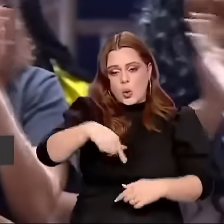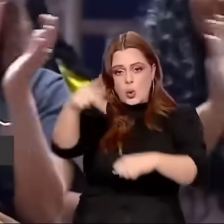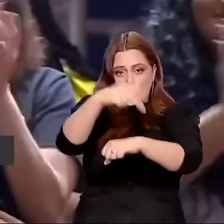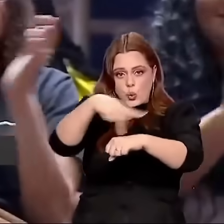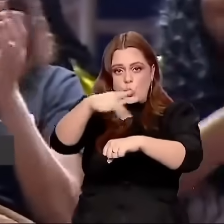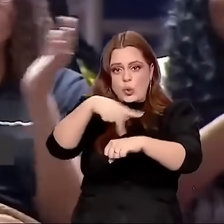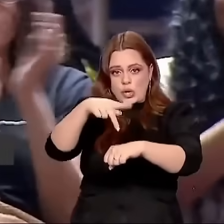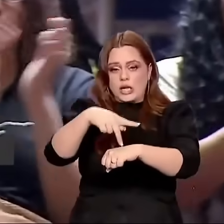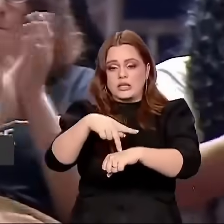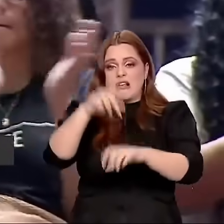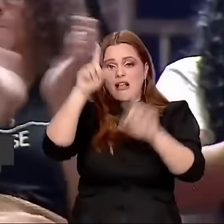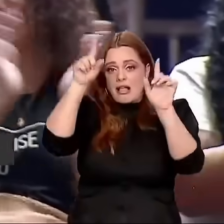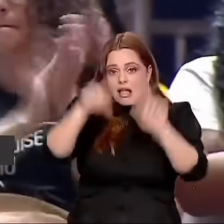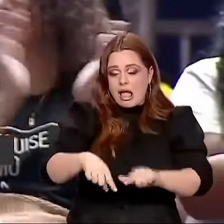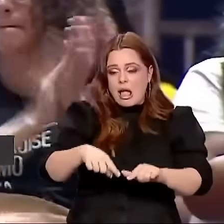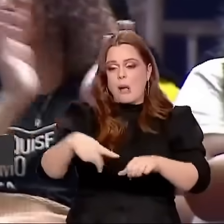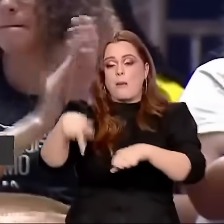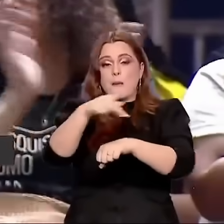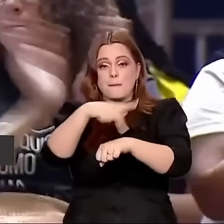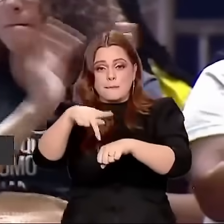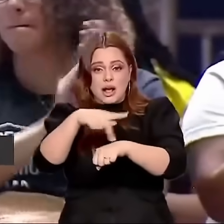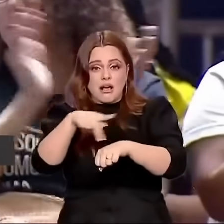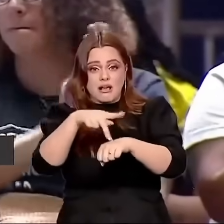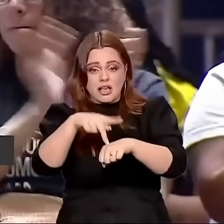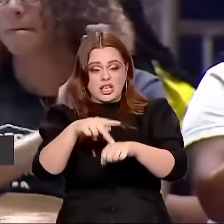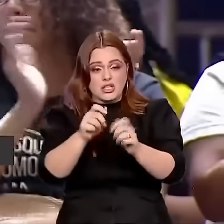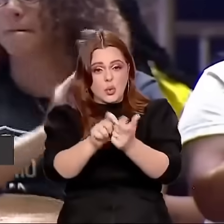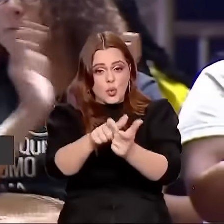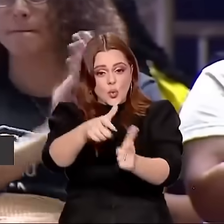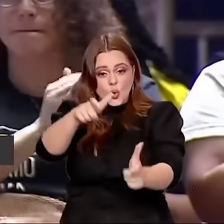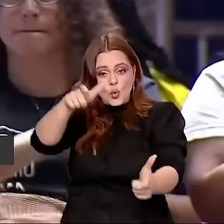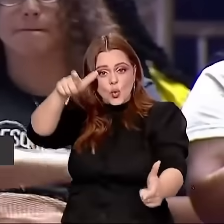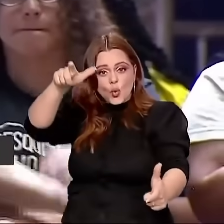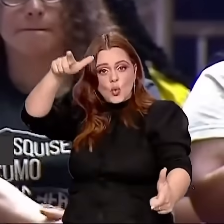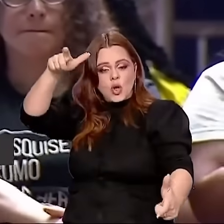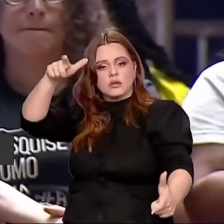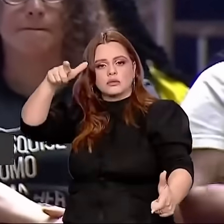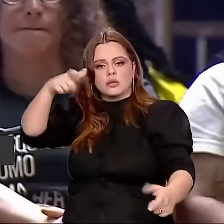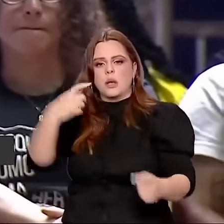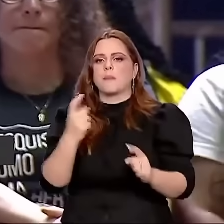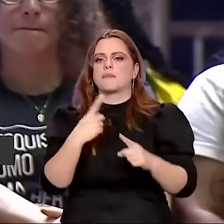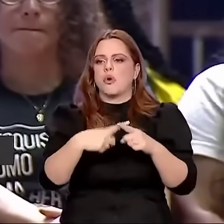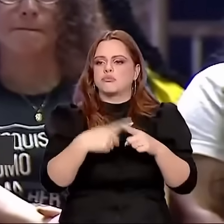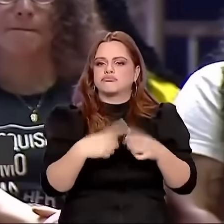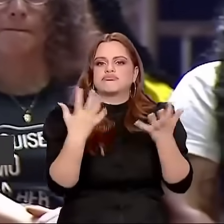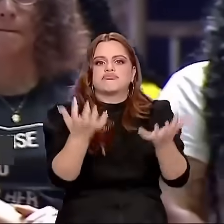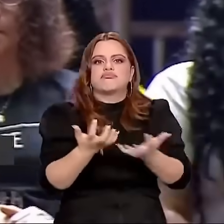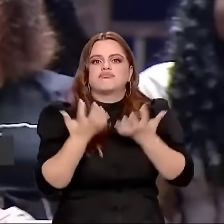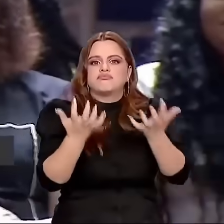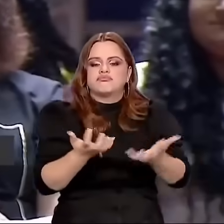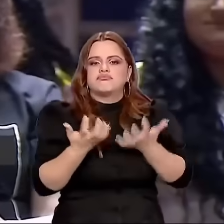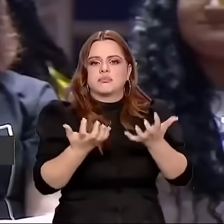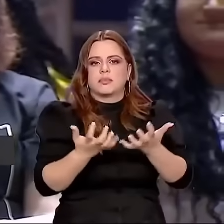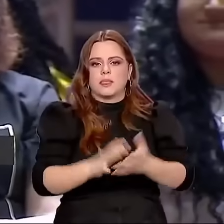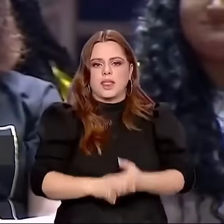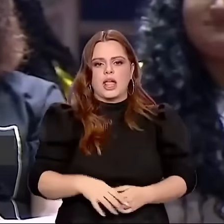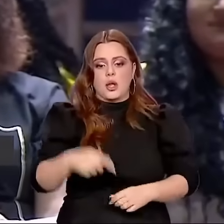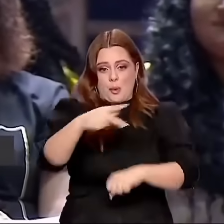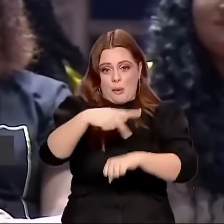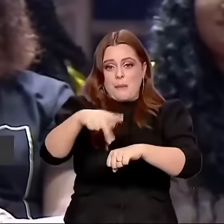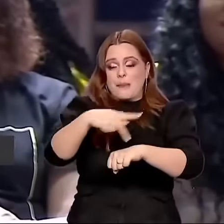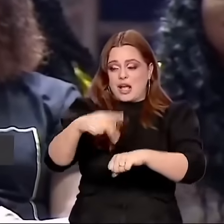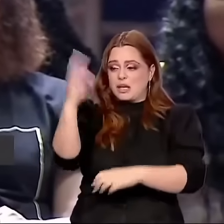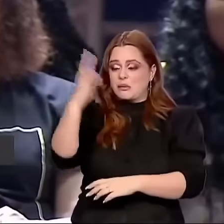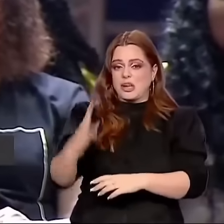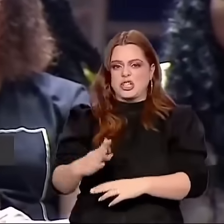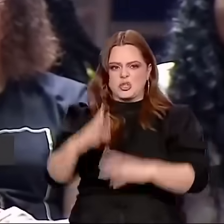país será o país do tamanho que a gente quiser. Este país será respeitado se